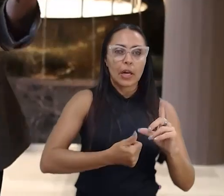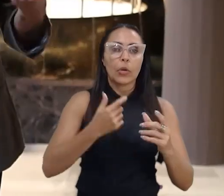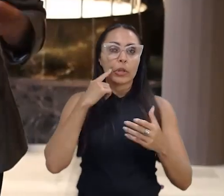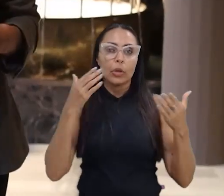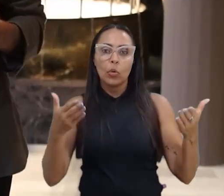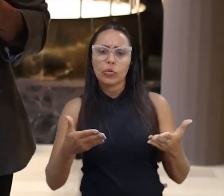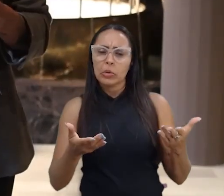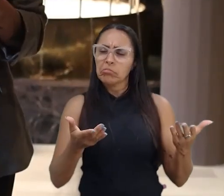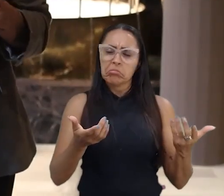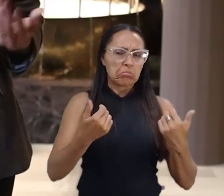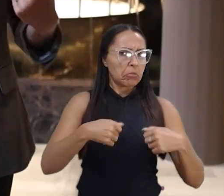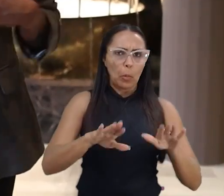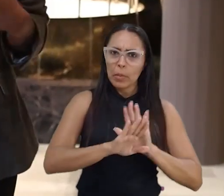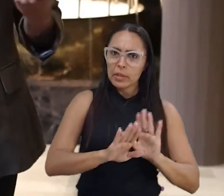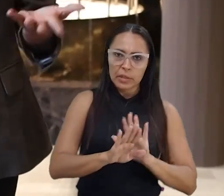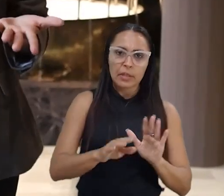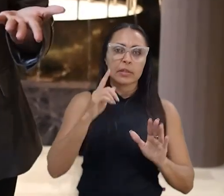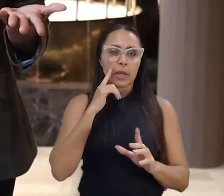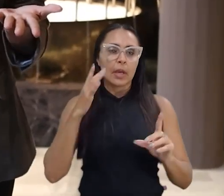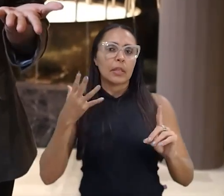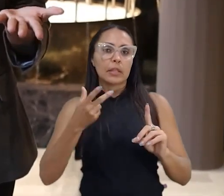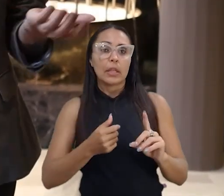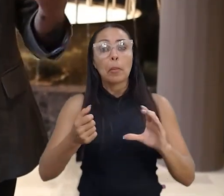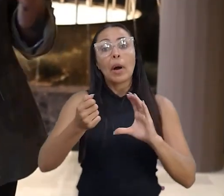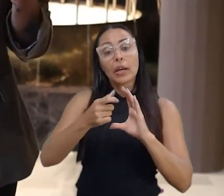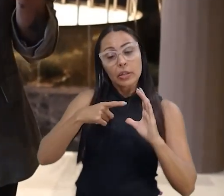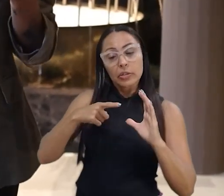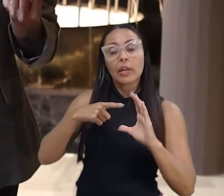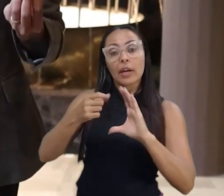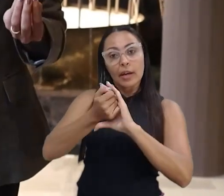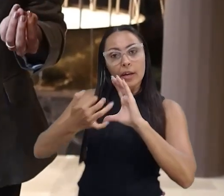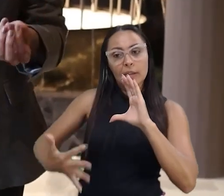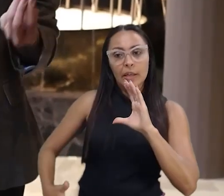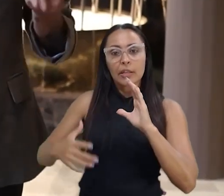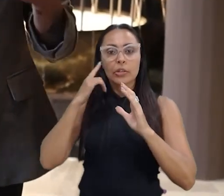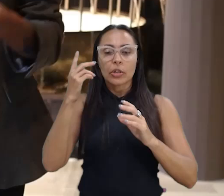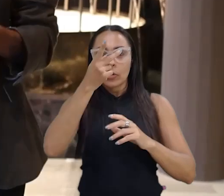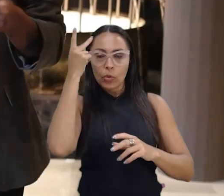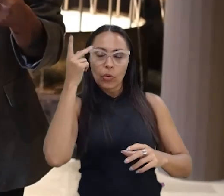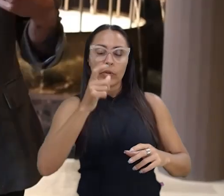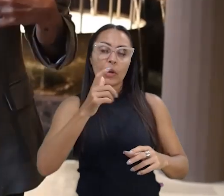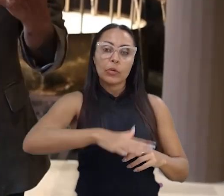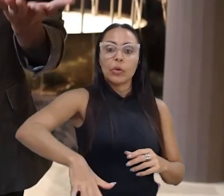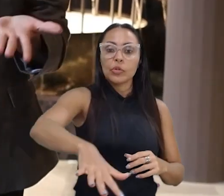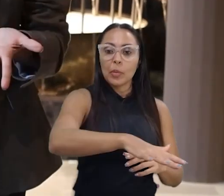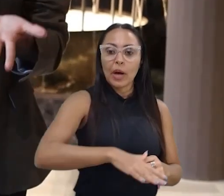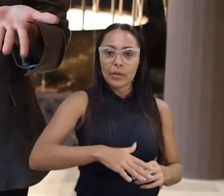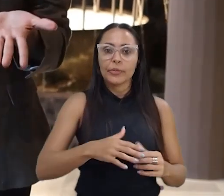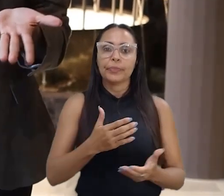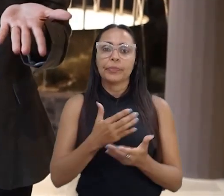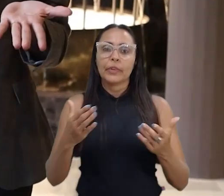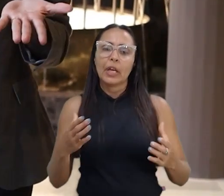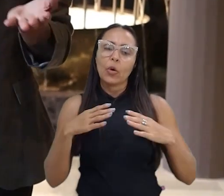não necessariamente precisa ser artesanal, mas que precisa trazer características que convidem as pessoas a usarem o espaço, as pessoas a